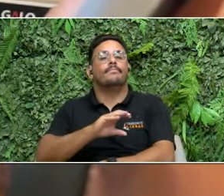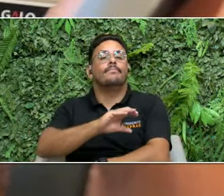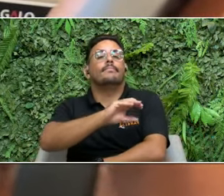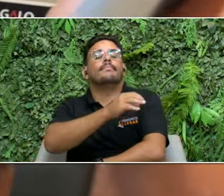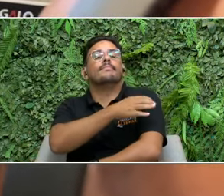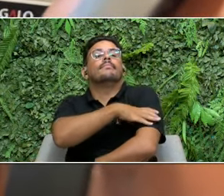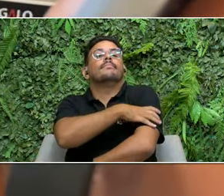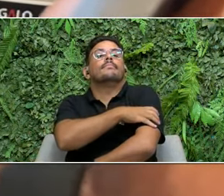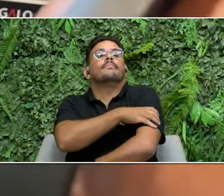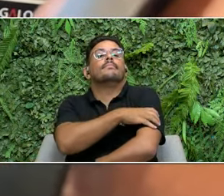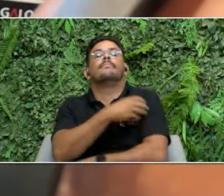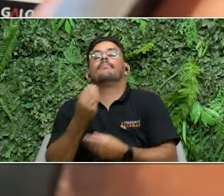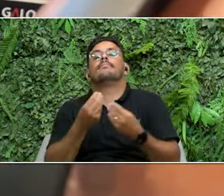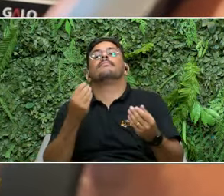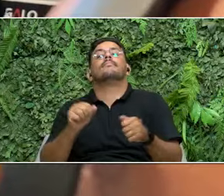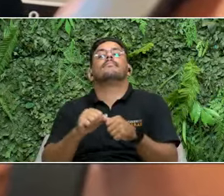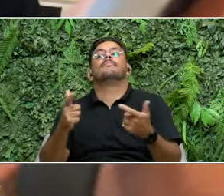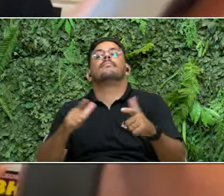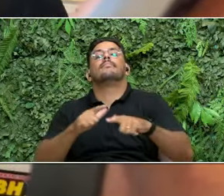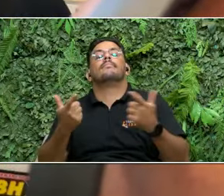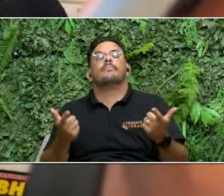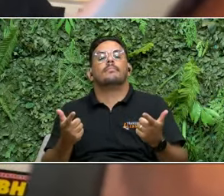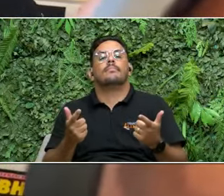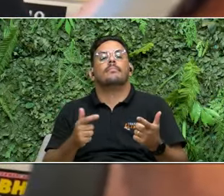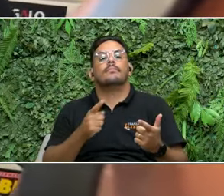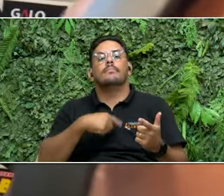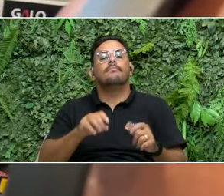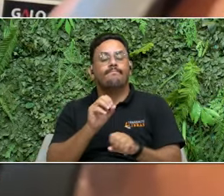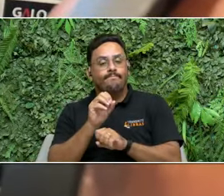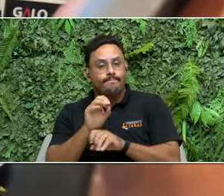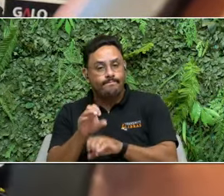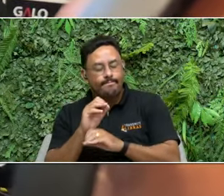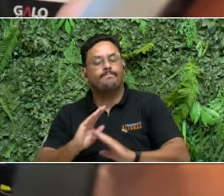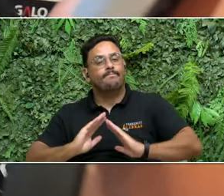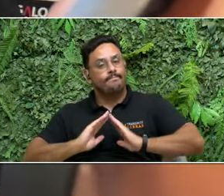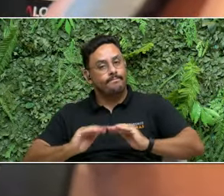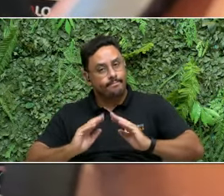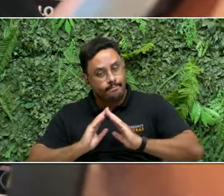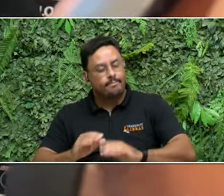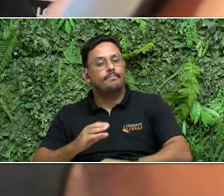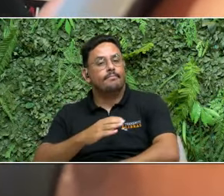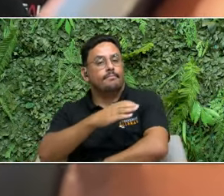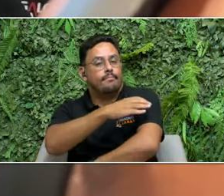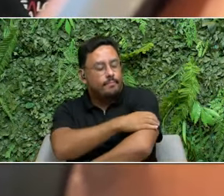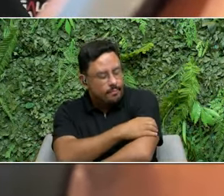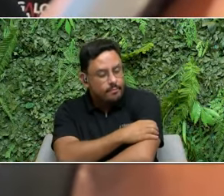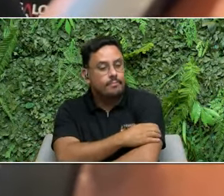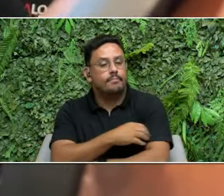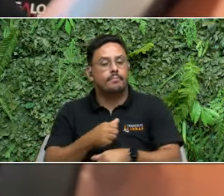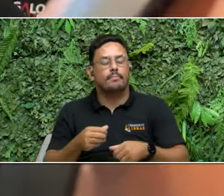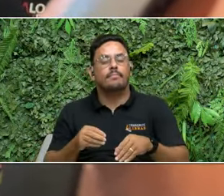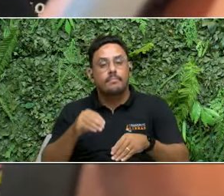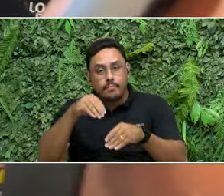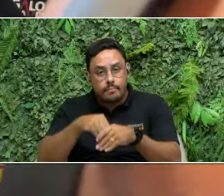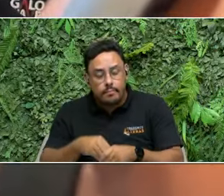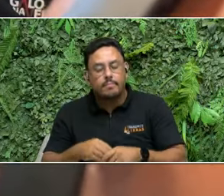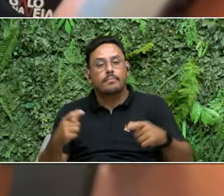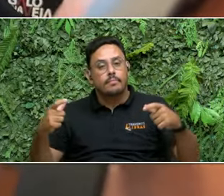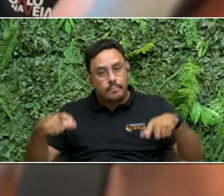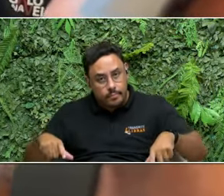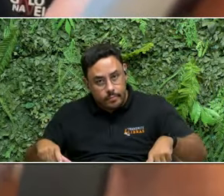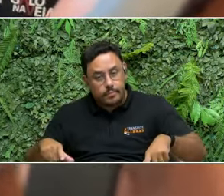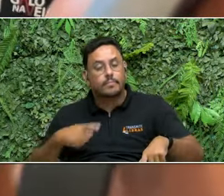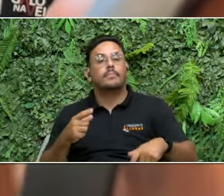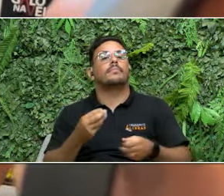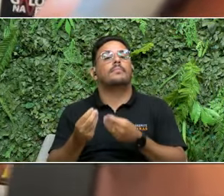vou exercer minha função de Capitão se o nosso professor pede para que a gente seja o capitão do time dentro de campo seja a voz do professor dentro de